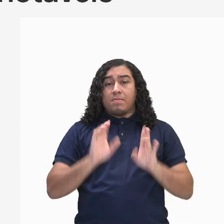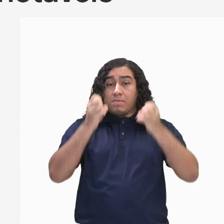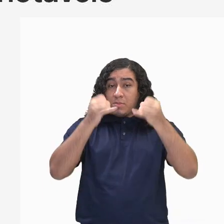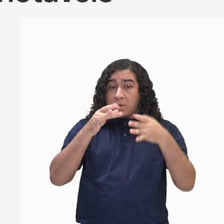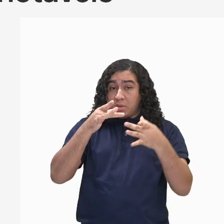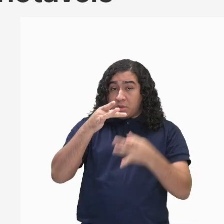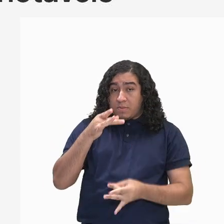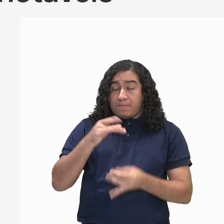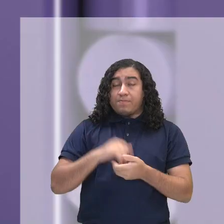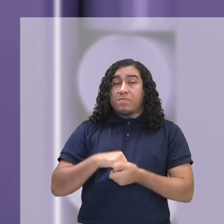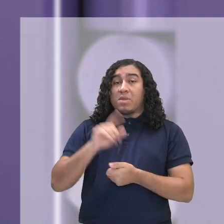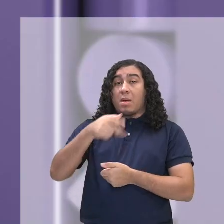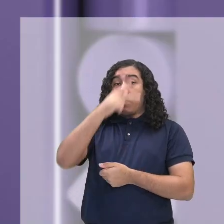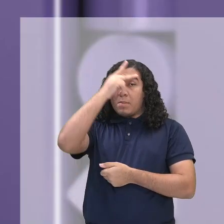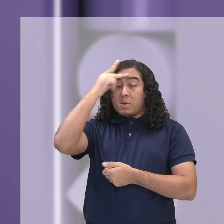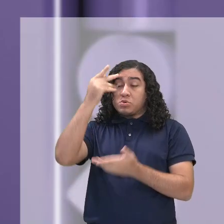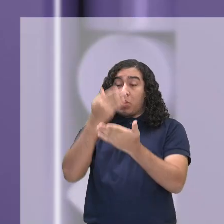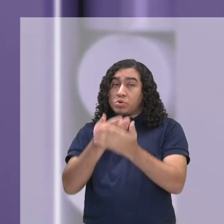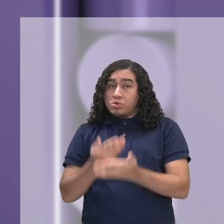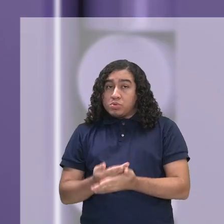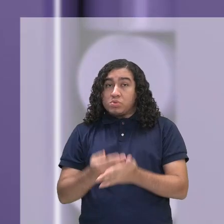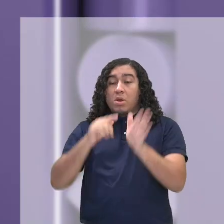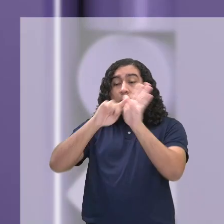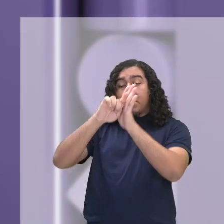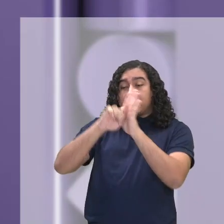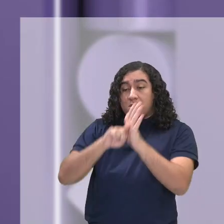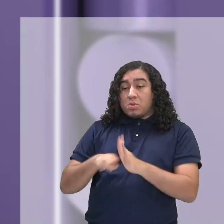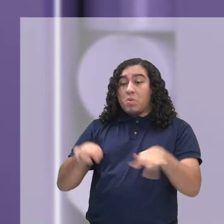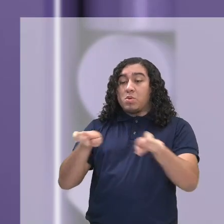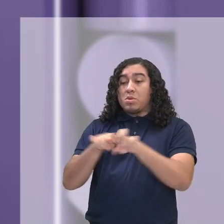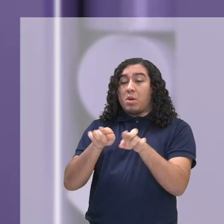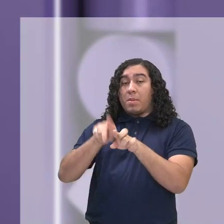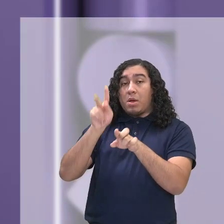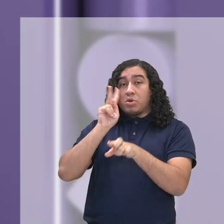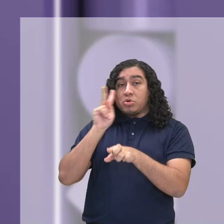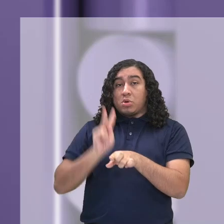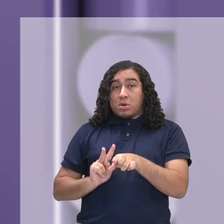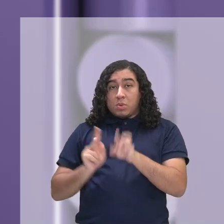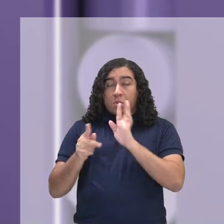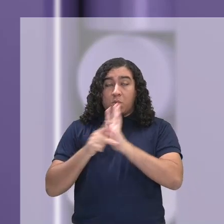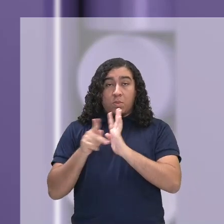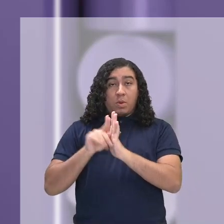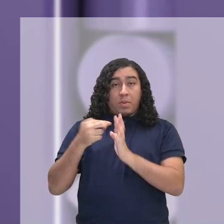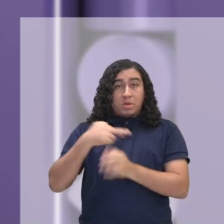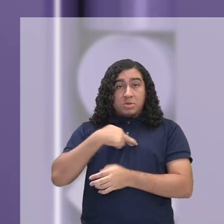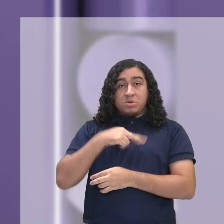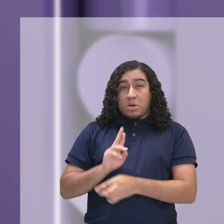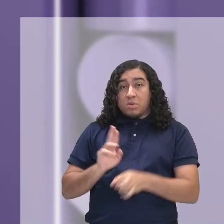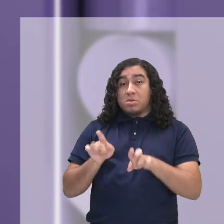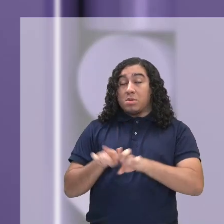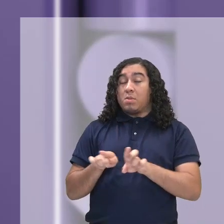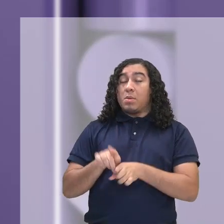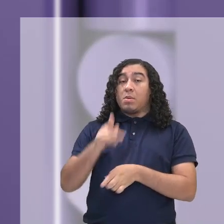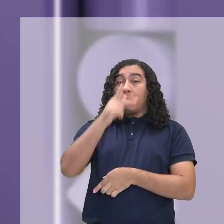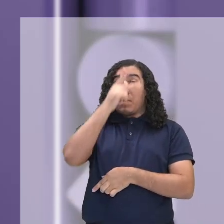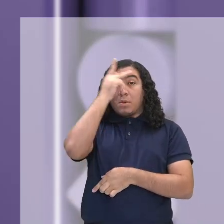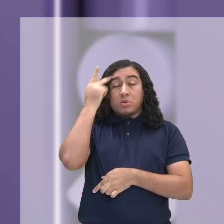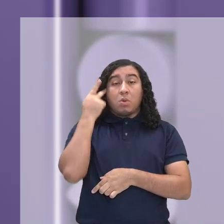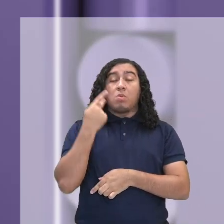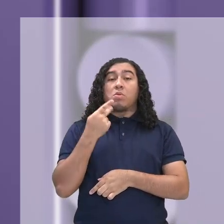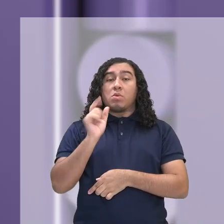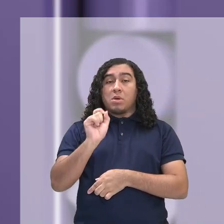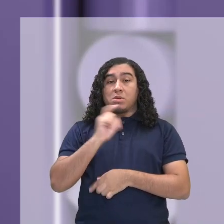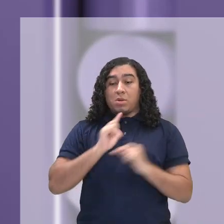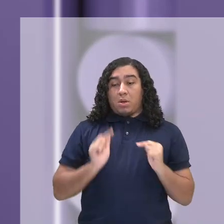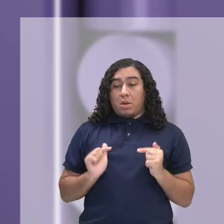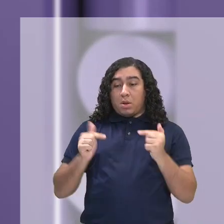São teólogos, estudiosos, historiadores daquela religião, pessoas que se dedicam